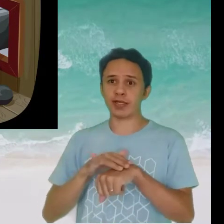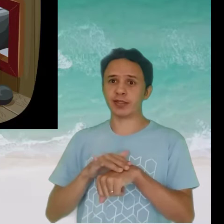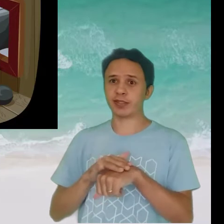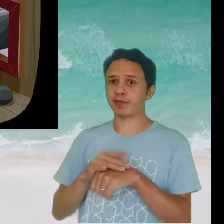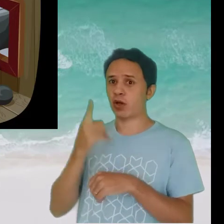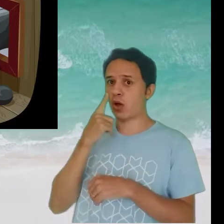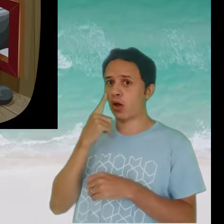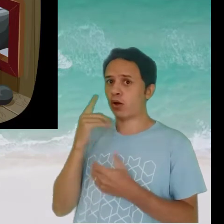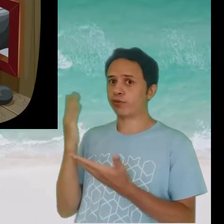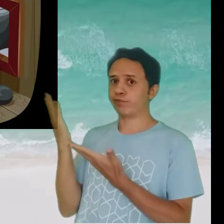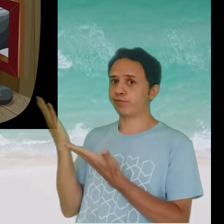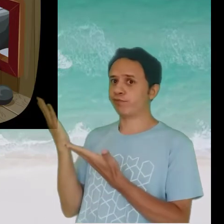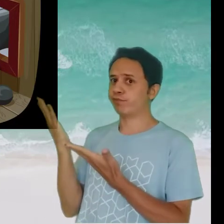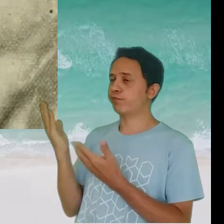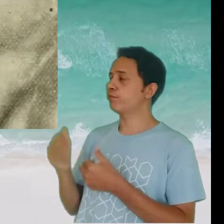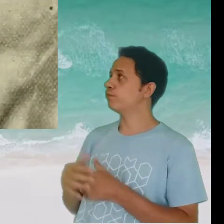não sabe o que é o escorbuto,